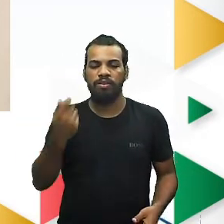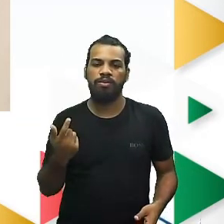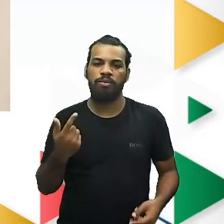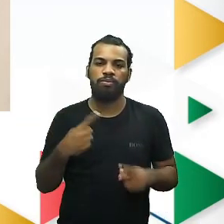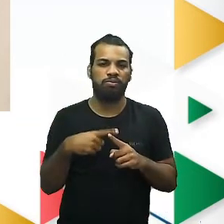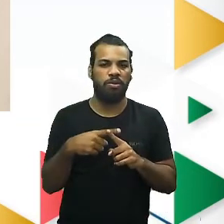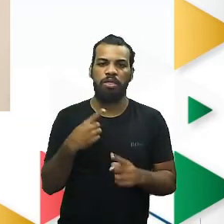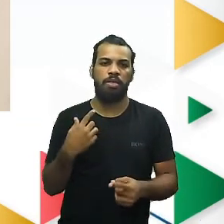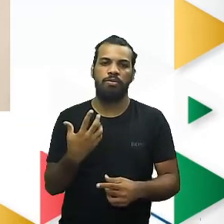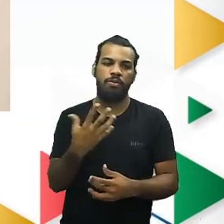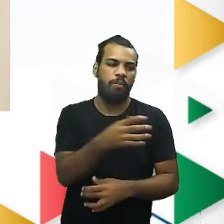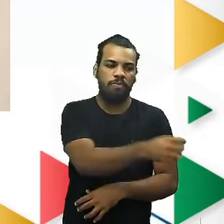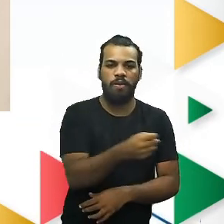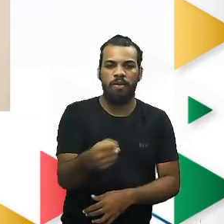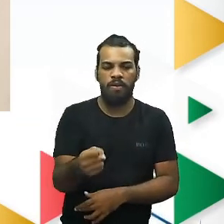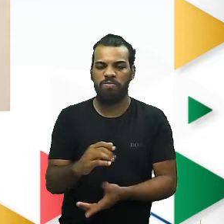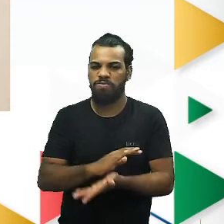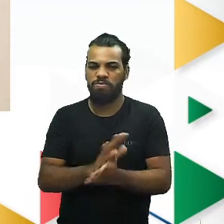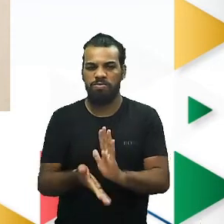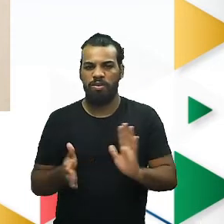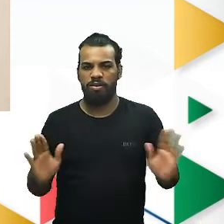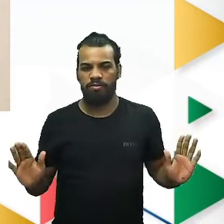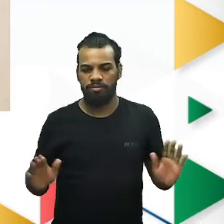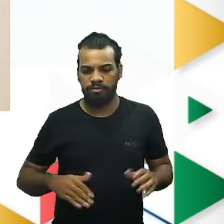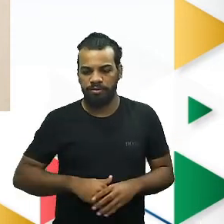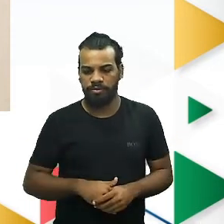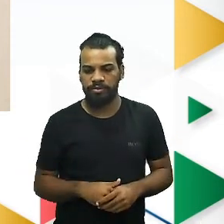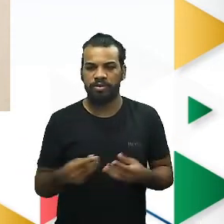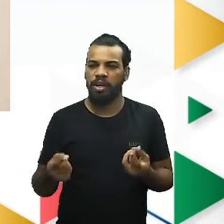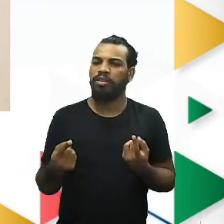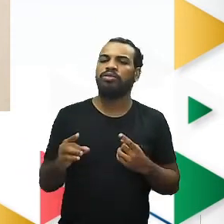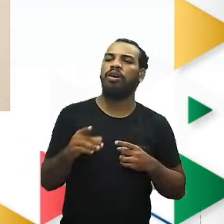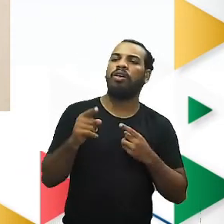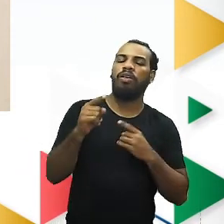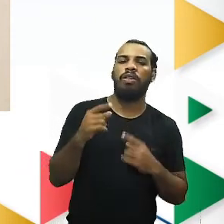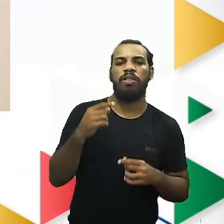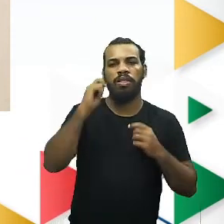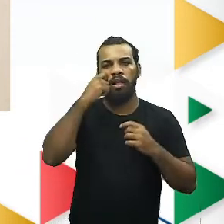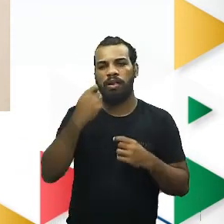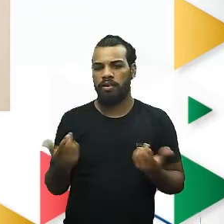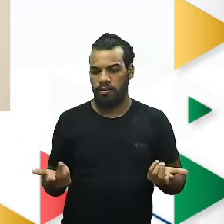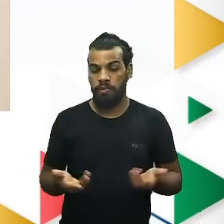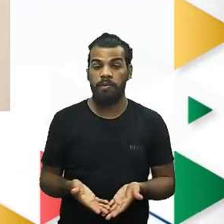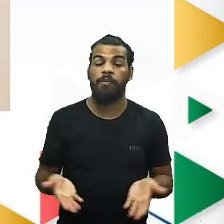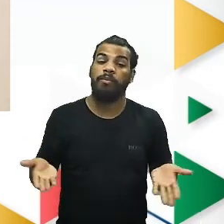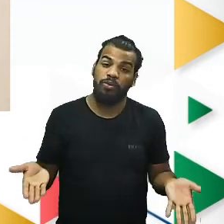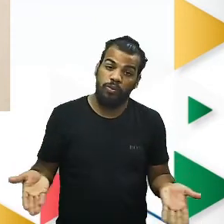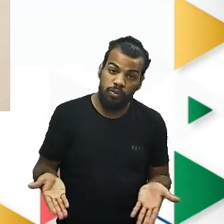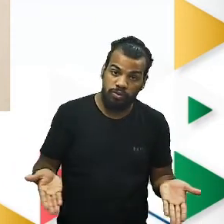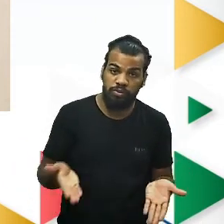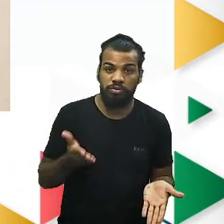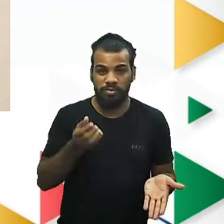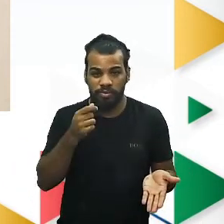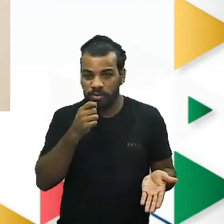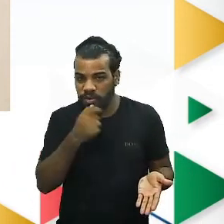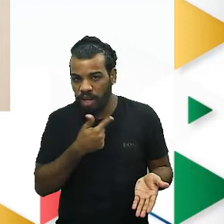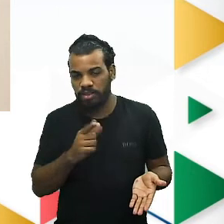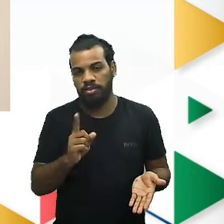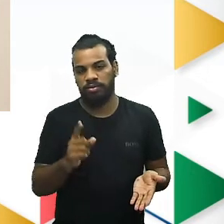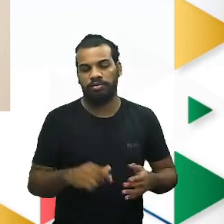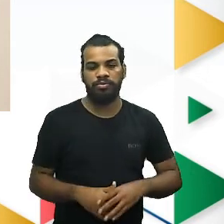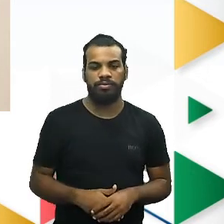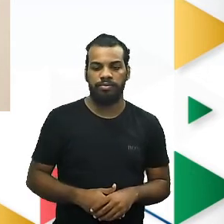espetáculos, situações que para eles eram engraçadas, mas, enfim, a gente hoje sabe que não é engraçado.